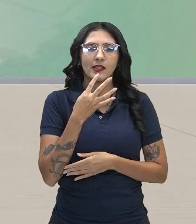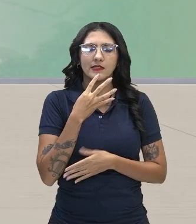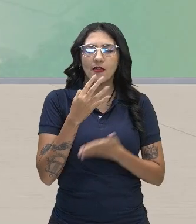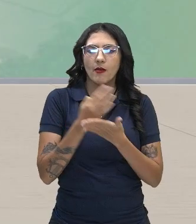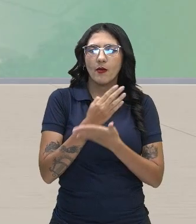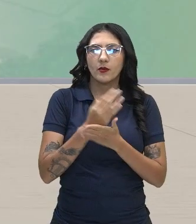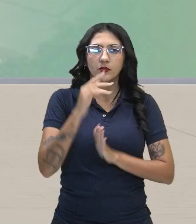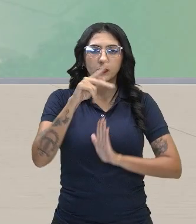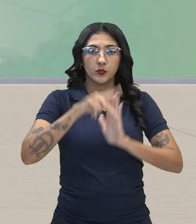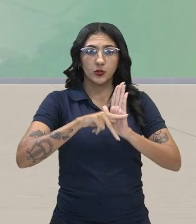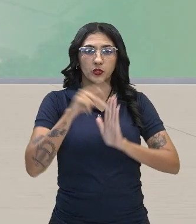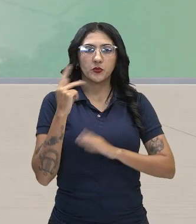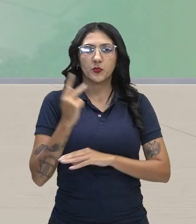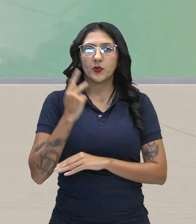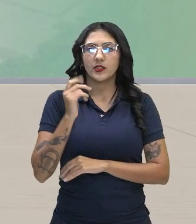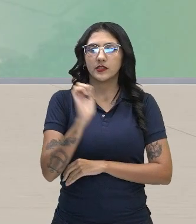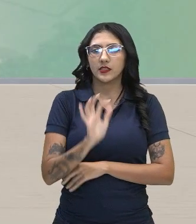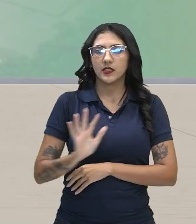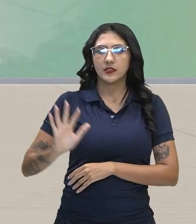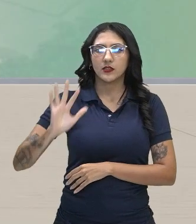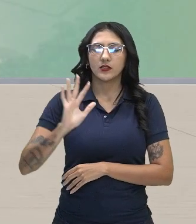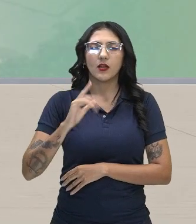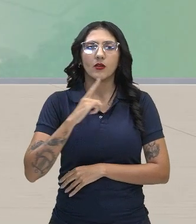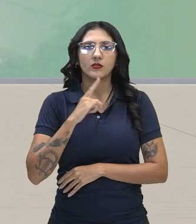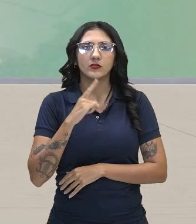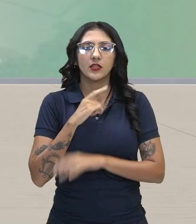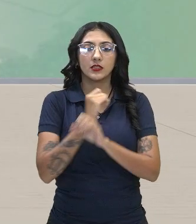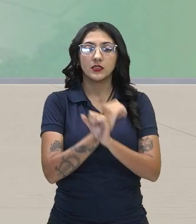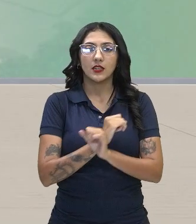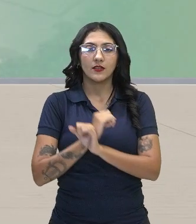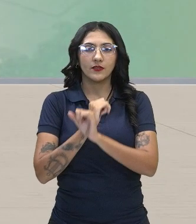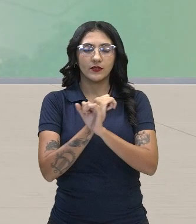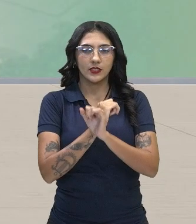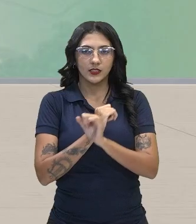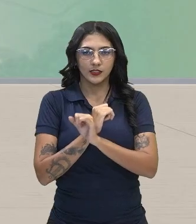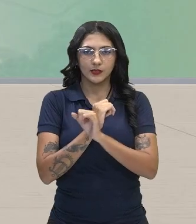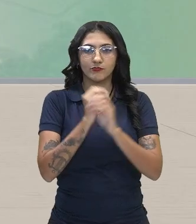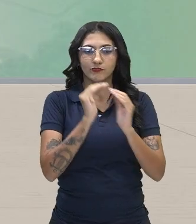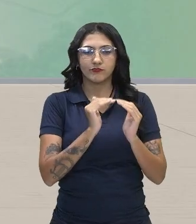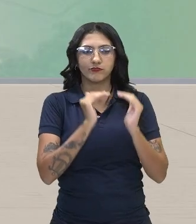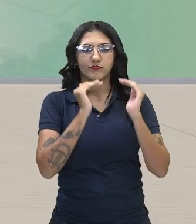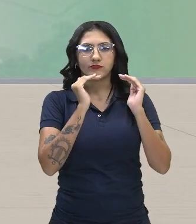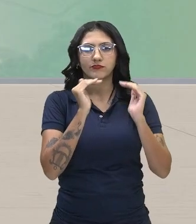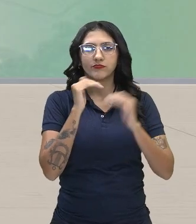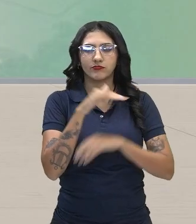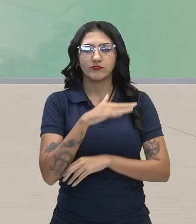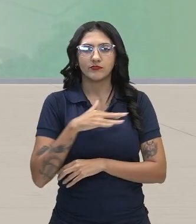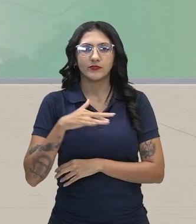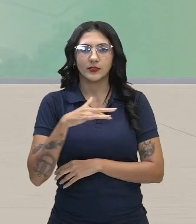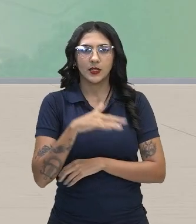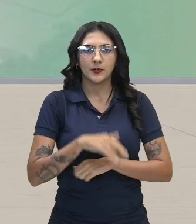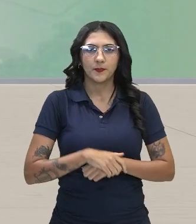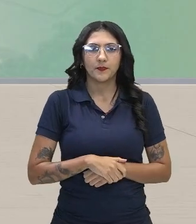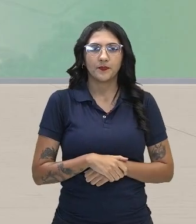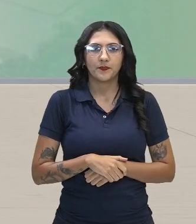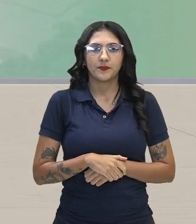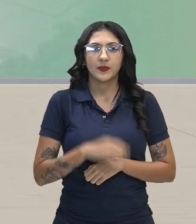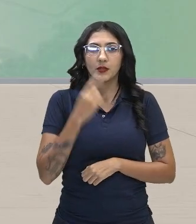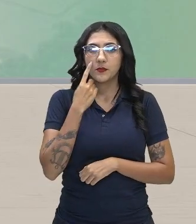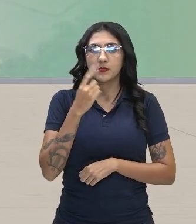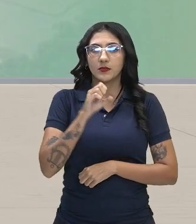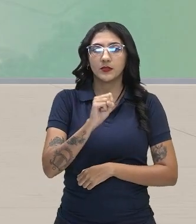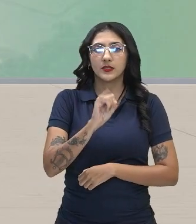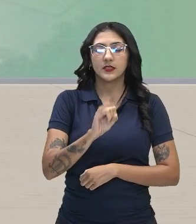de políticas nacionais, dando continuidade e defesa à soberania territorial com o CIVAM, que é o Sistema